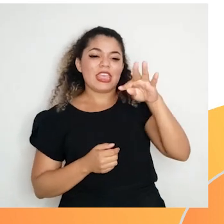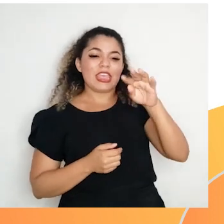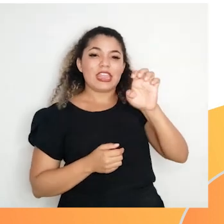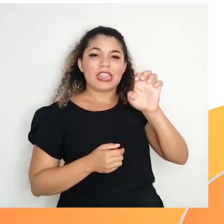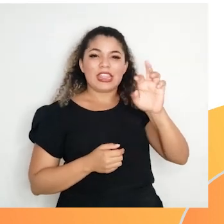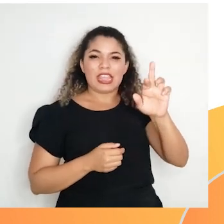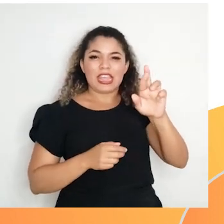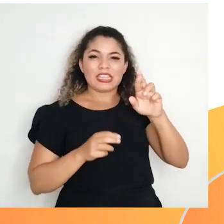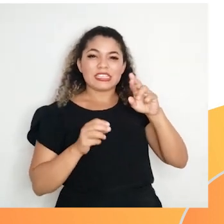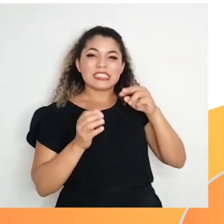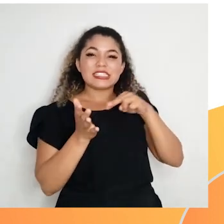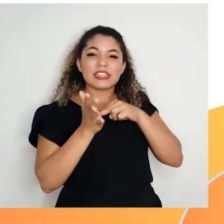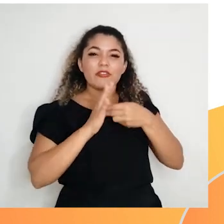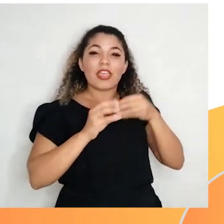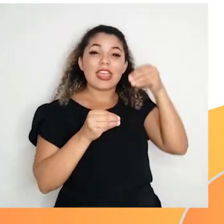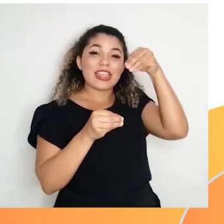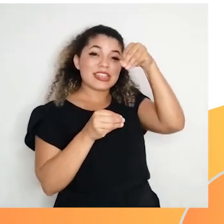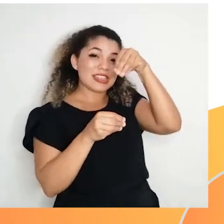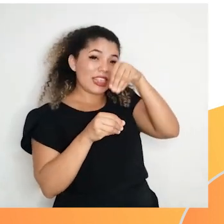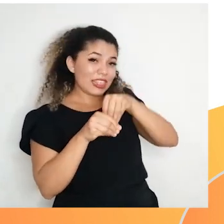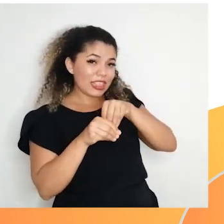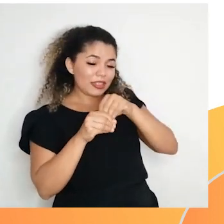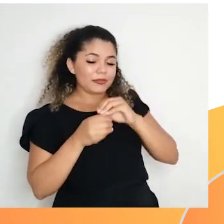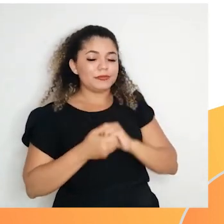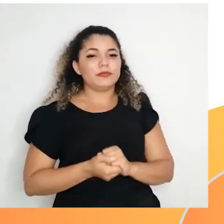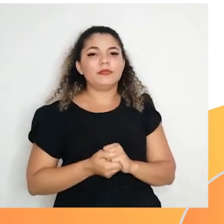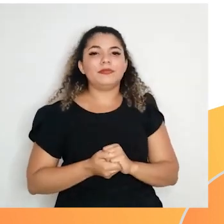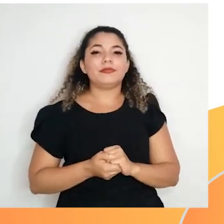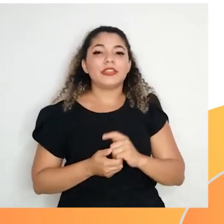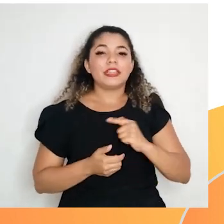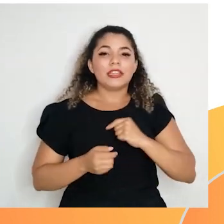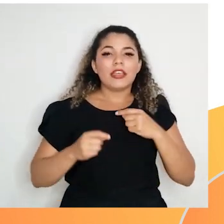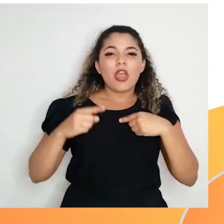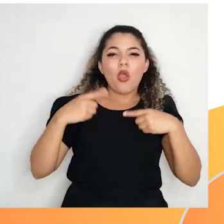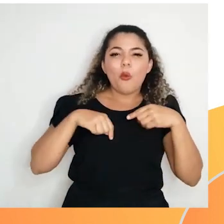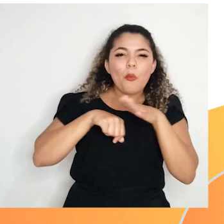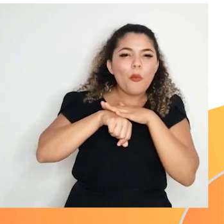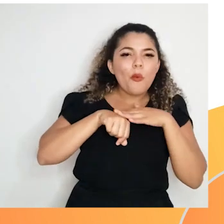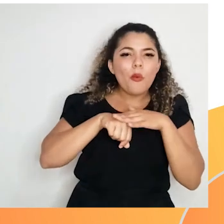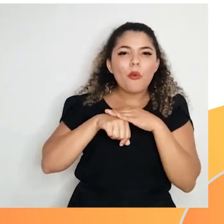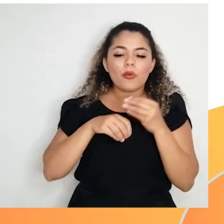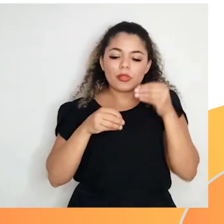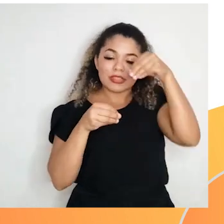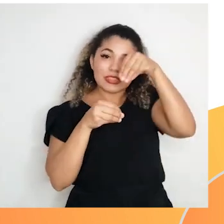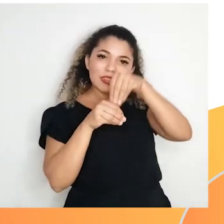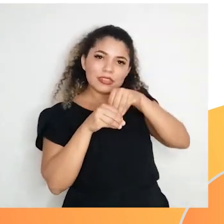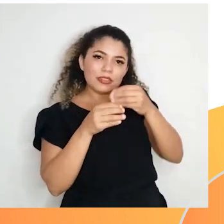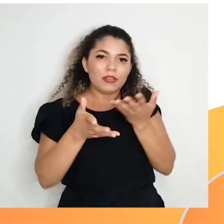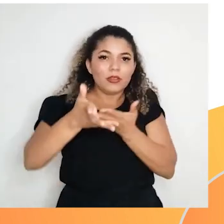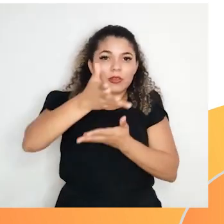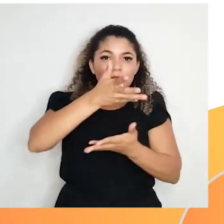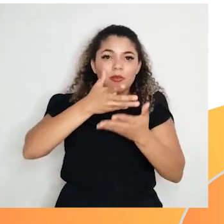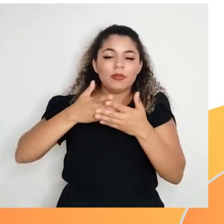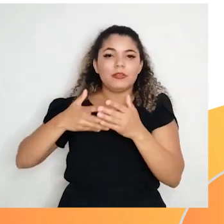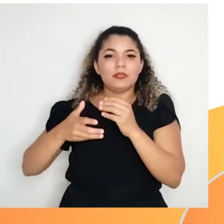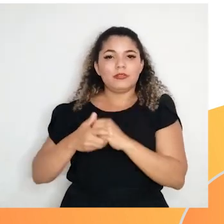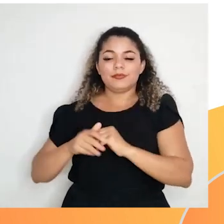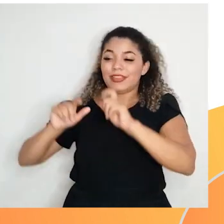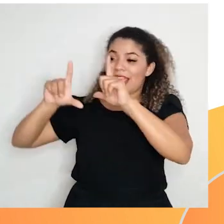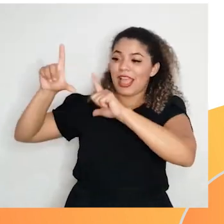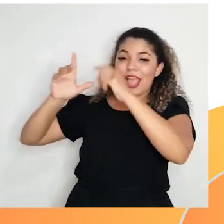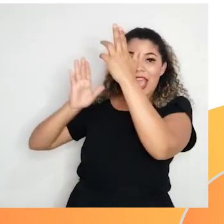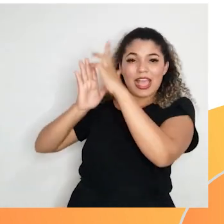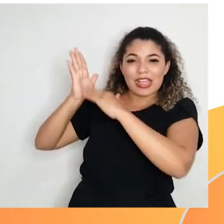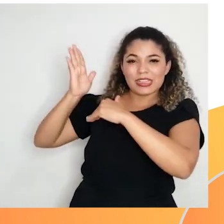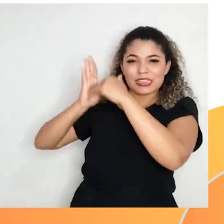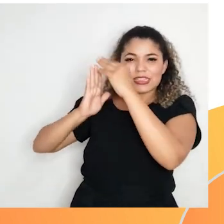inter quer dizer dentro, ou seja, há um diálogo interno entre